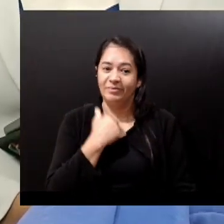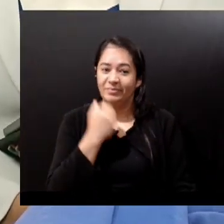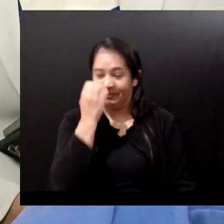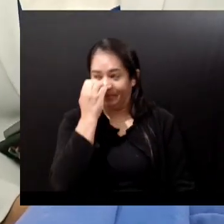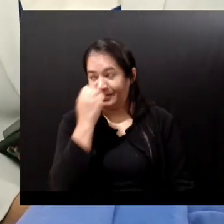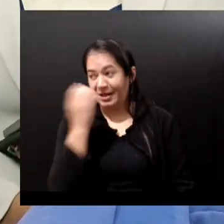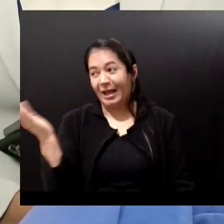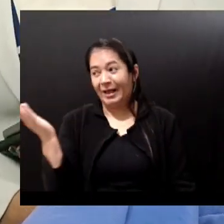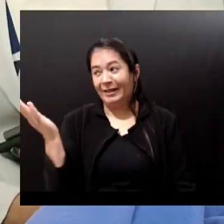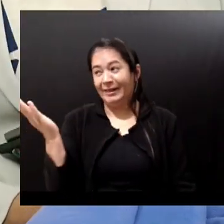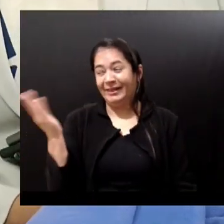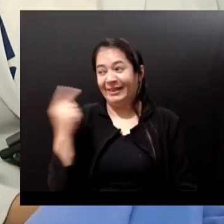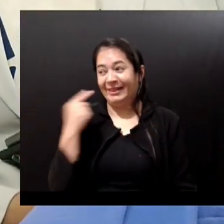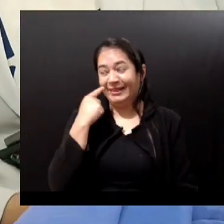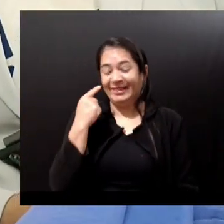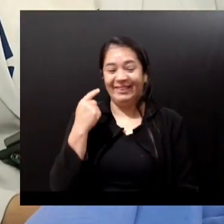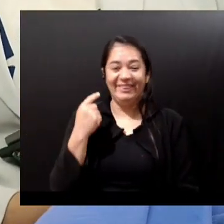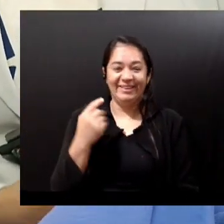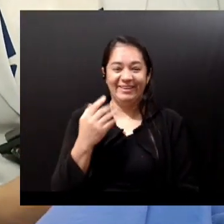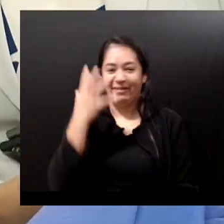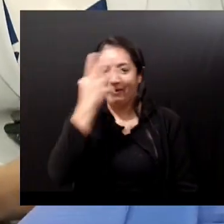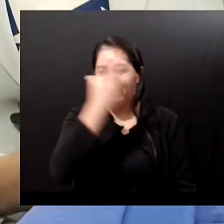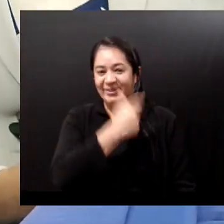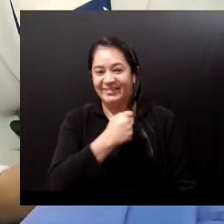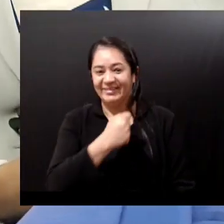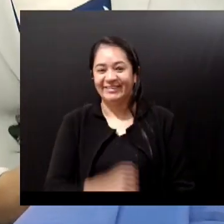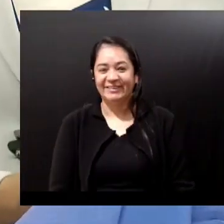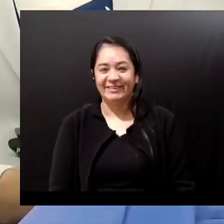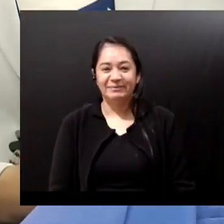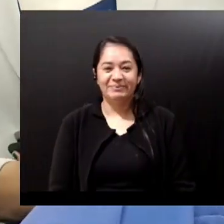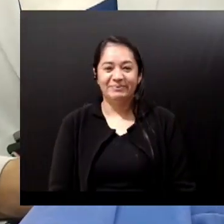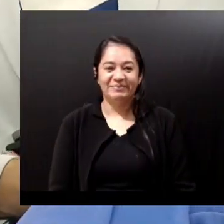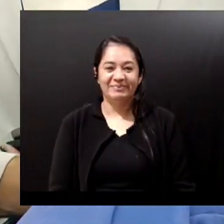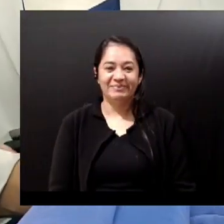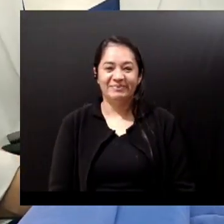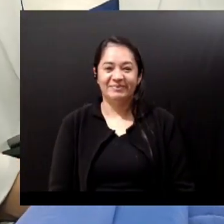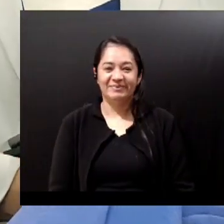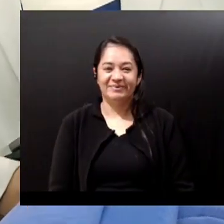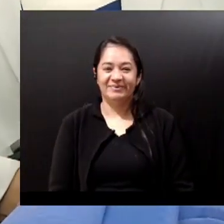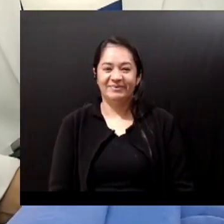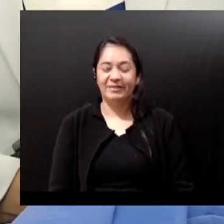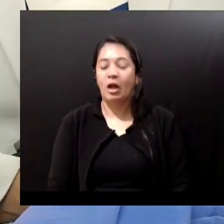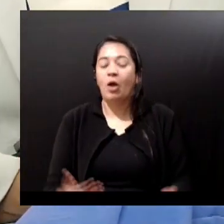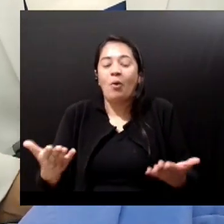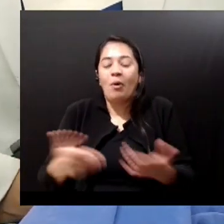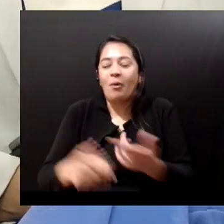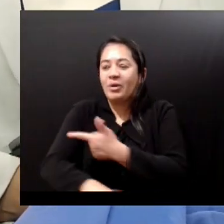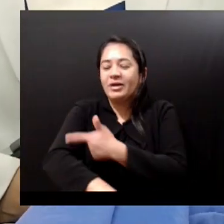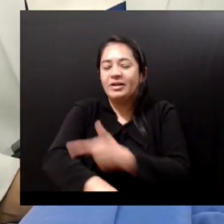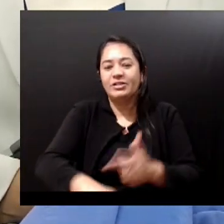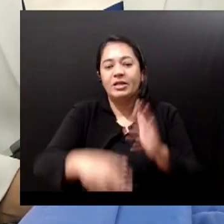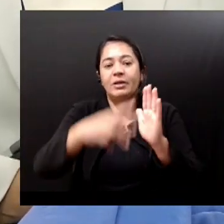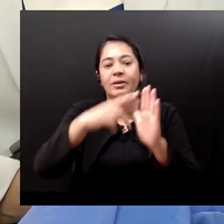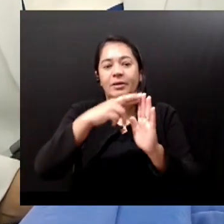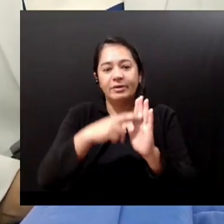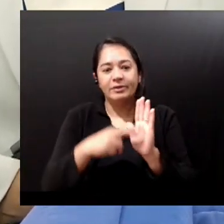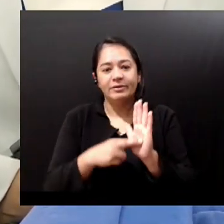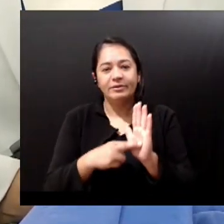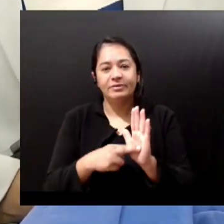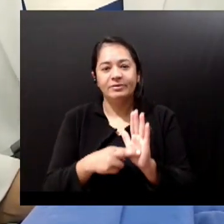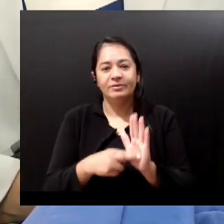você acha que é uma boa pra você. Vai lá, Samara. Qual que é a etiqueta aí, da regra de etiqueta? Vamos fazer uma online, vou botar uma música